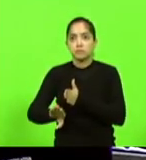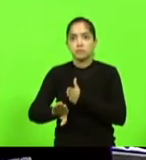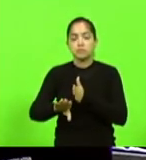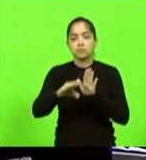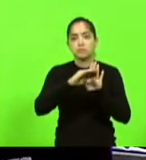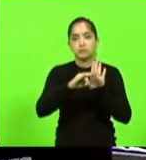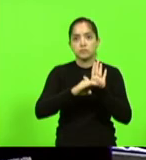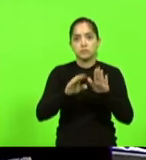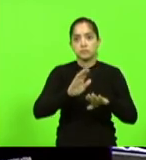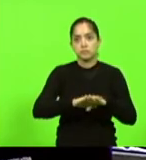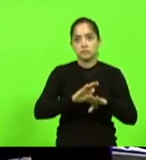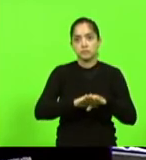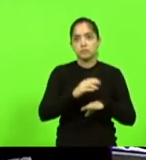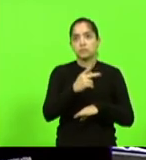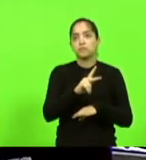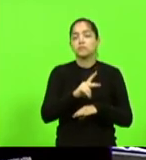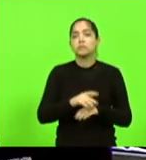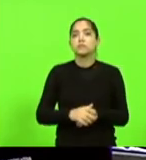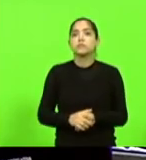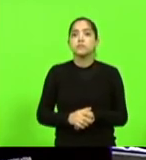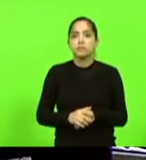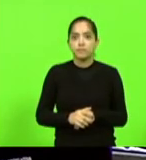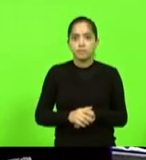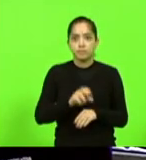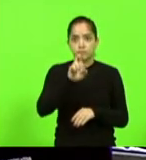pauta pelo autor, o projeto de lei